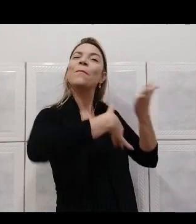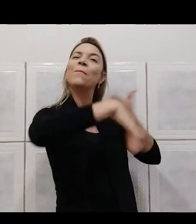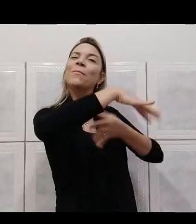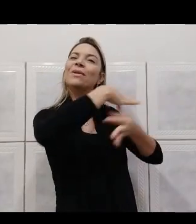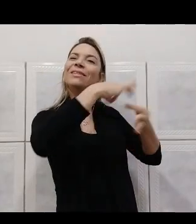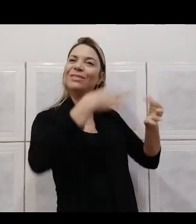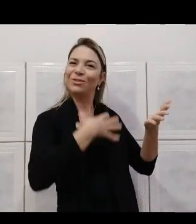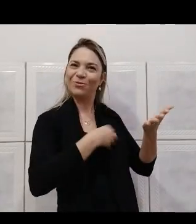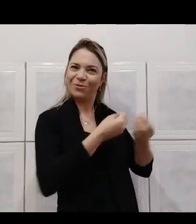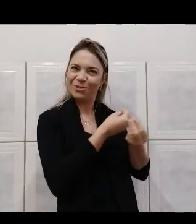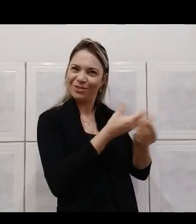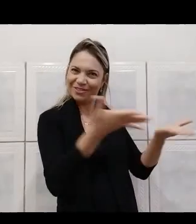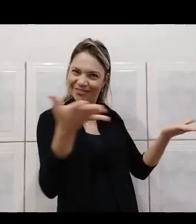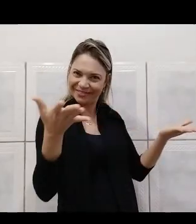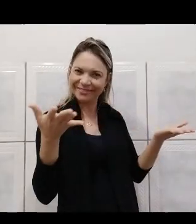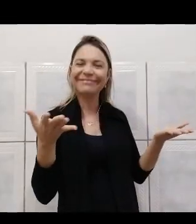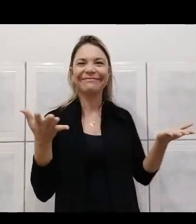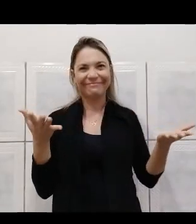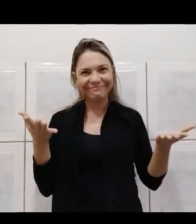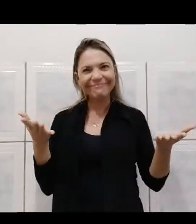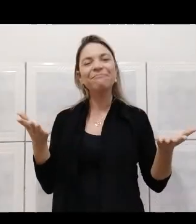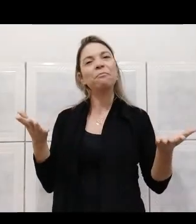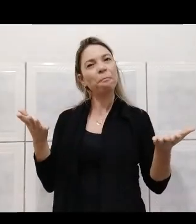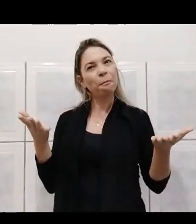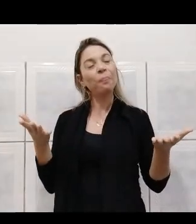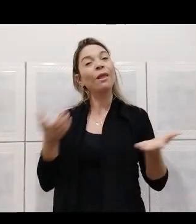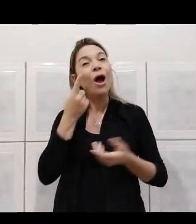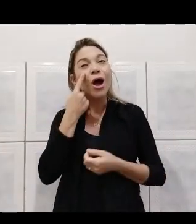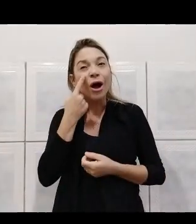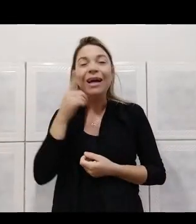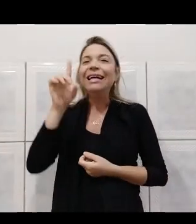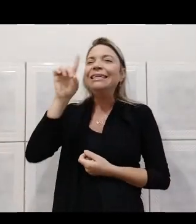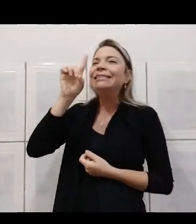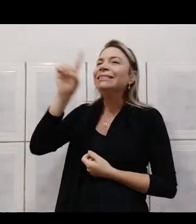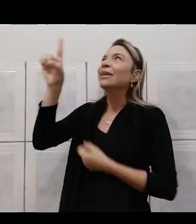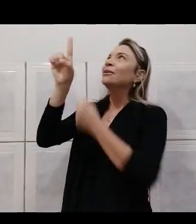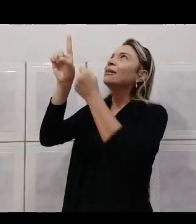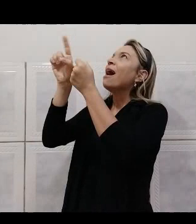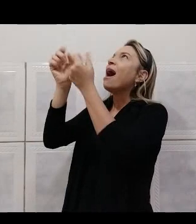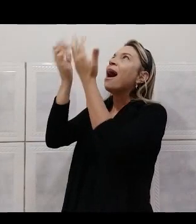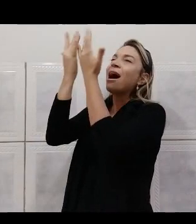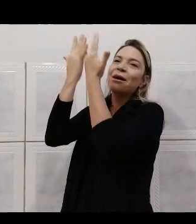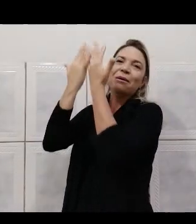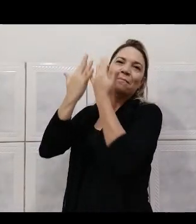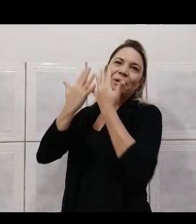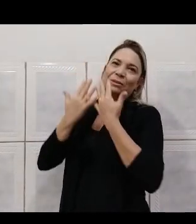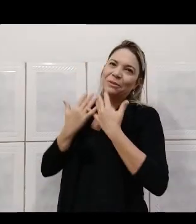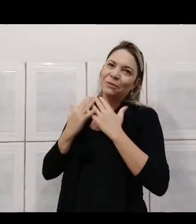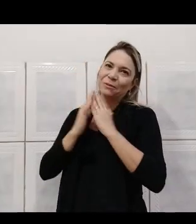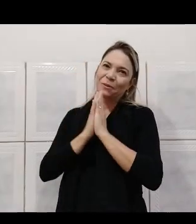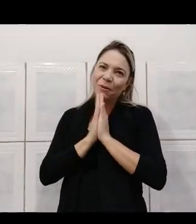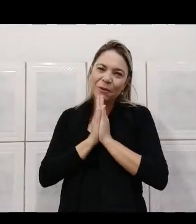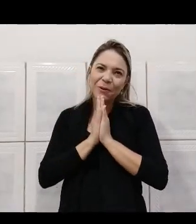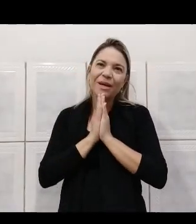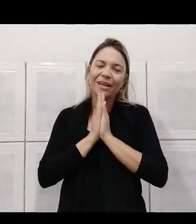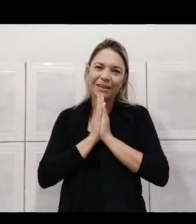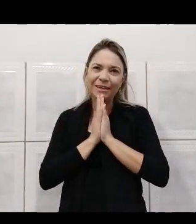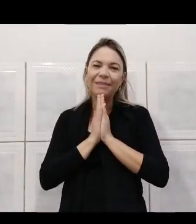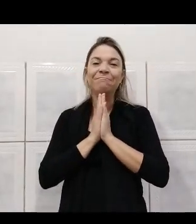nossa família. Aquilo que vem das mãos do Senhor é bênção. Permite à mulher cumprir o seu